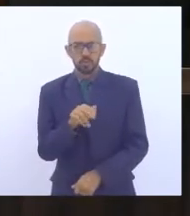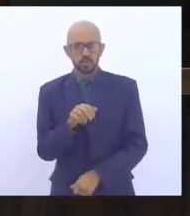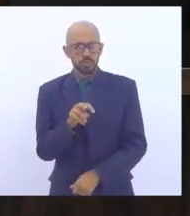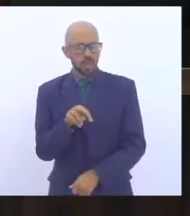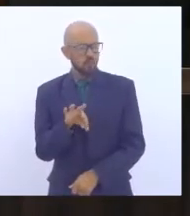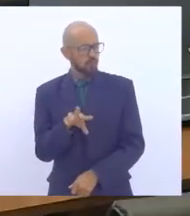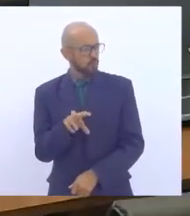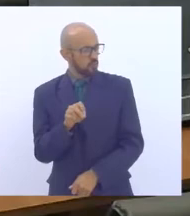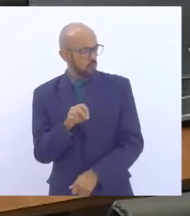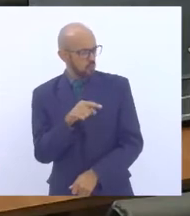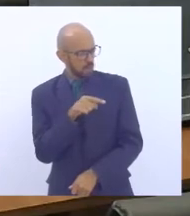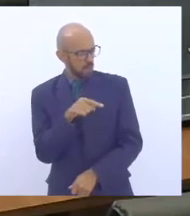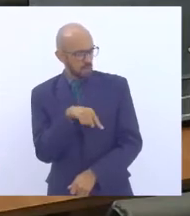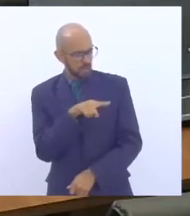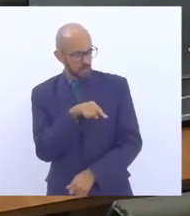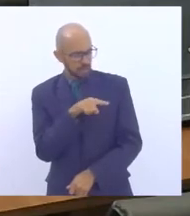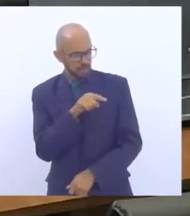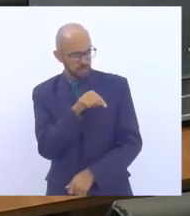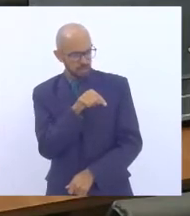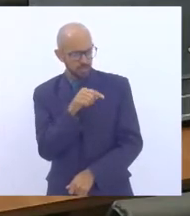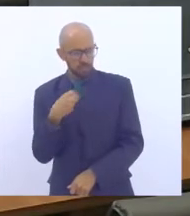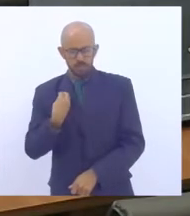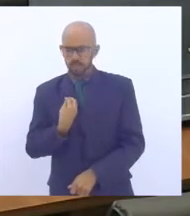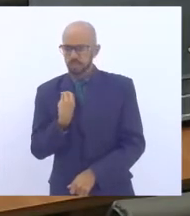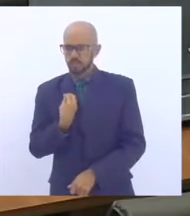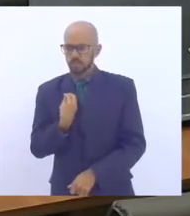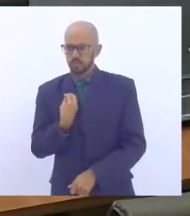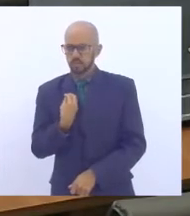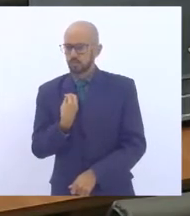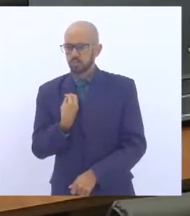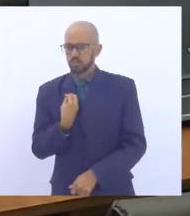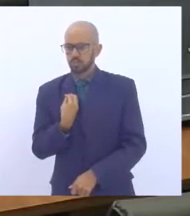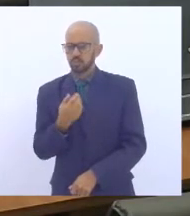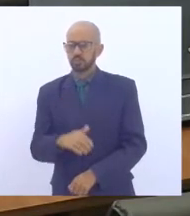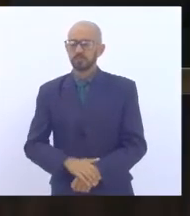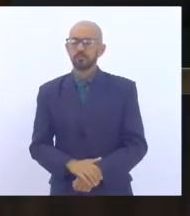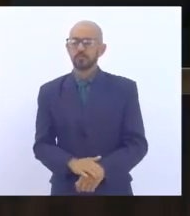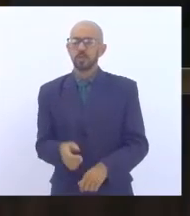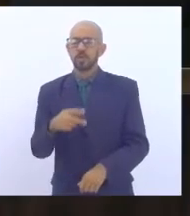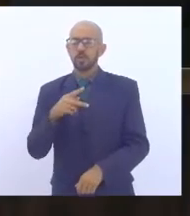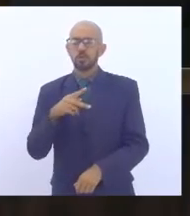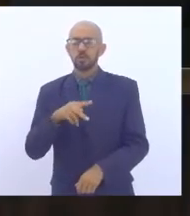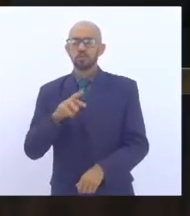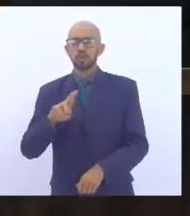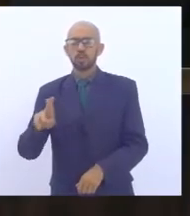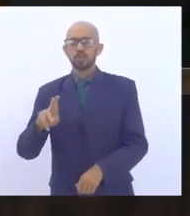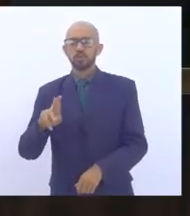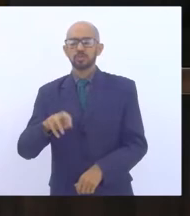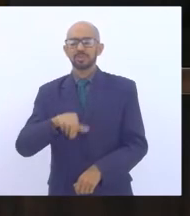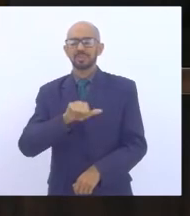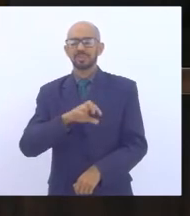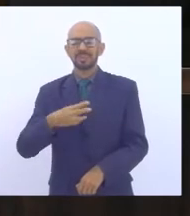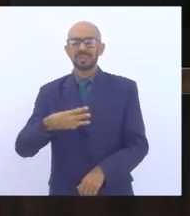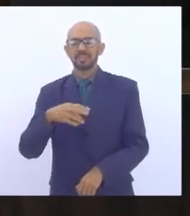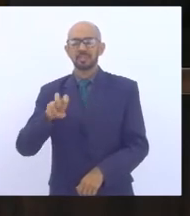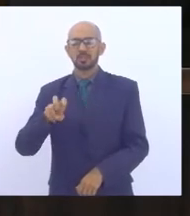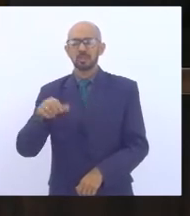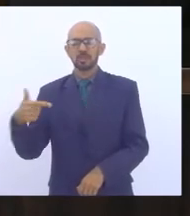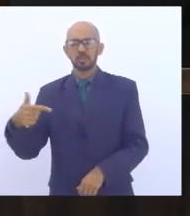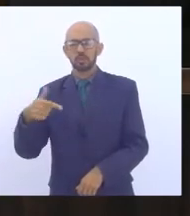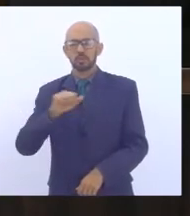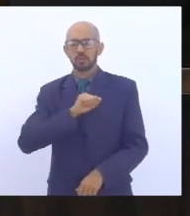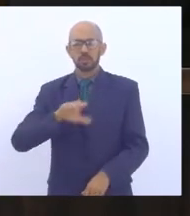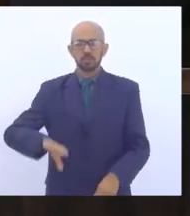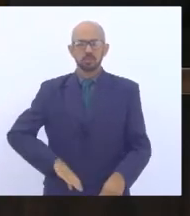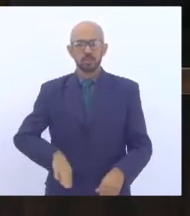encontra no plenário um OK pode a solução três 5322 autoria do deputado André